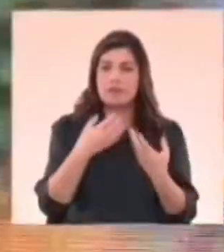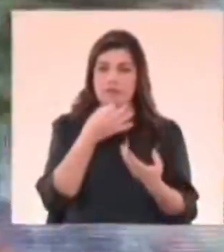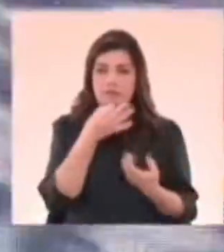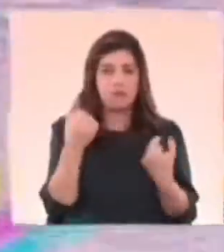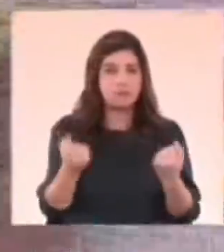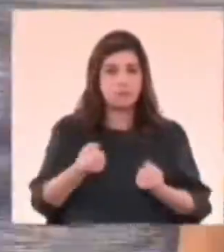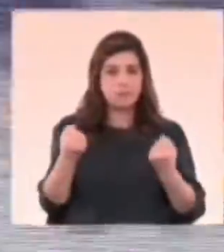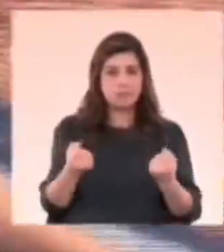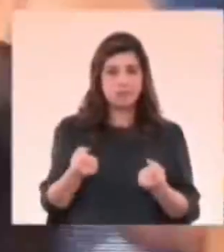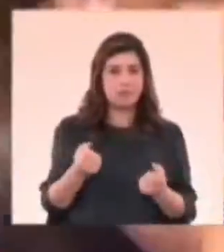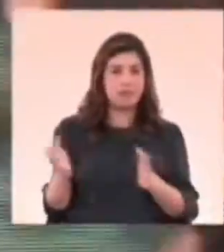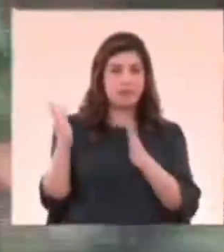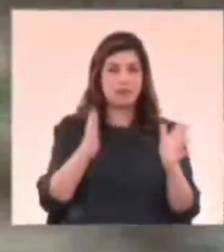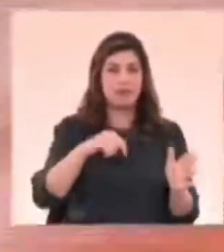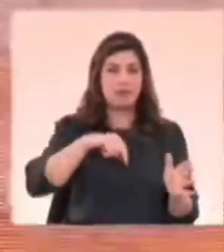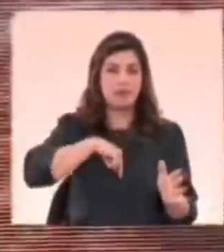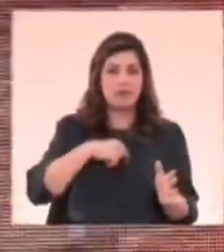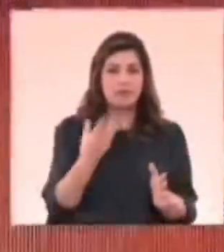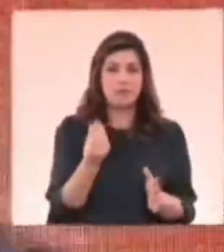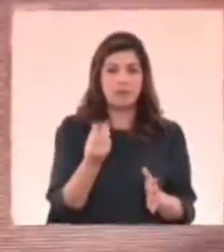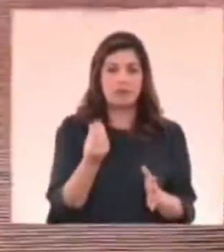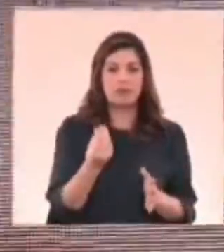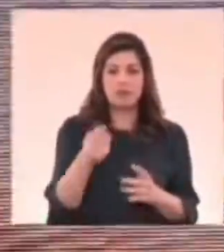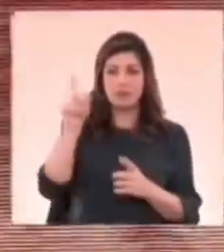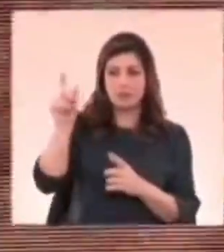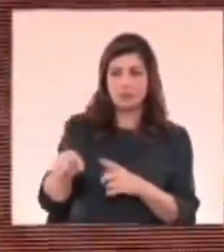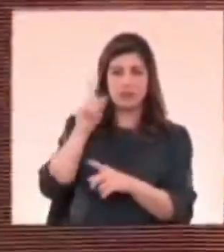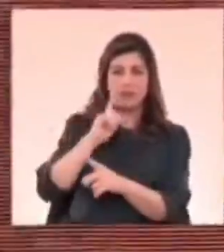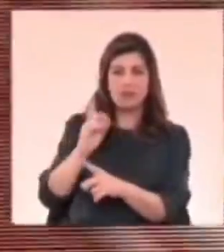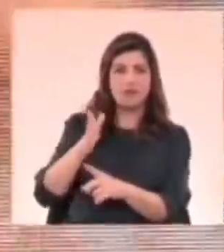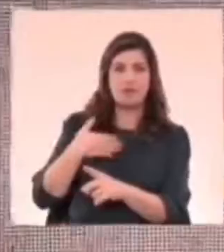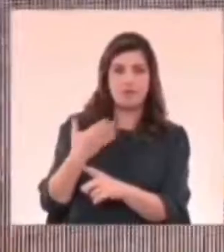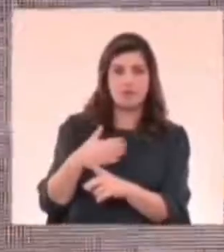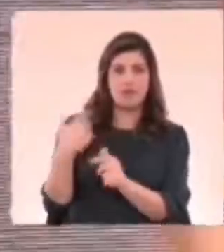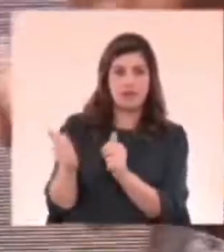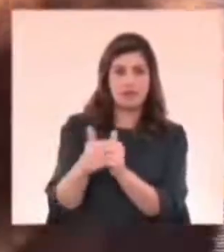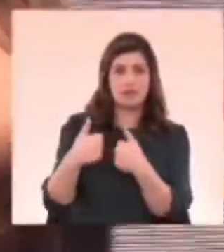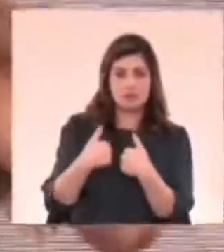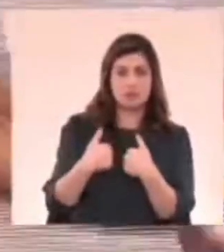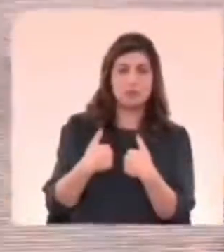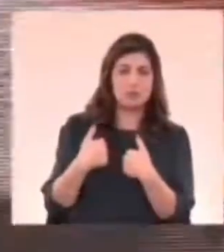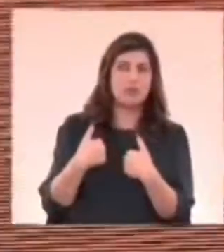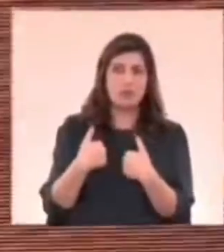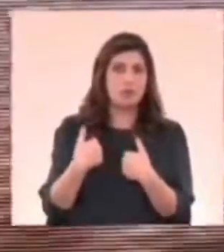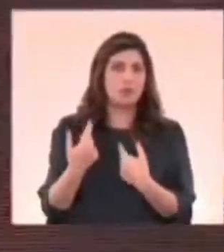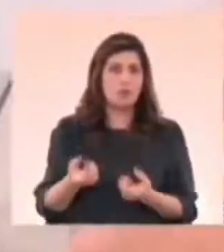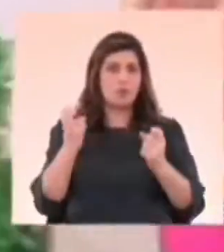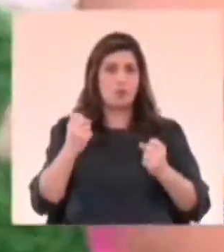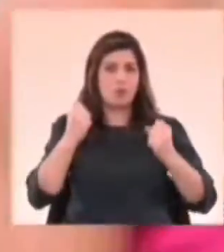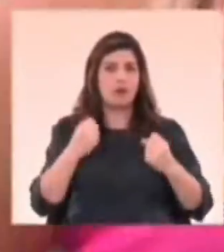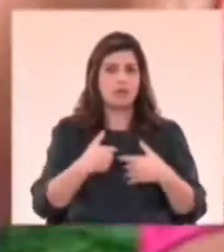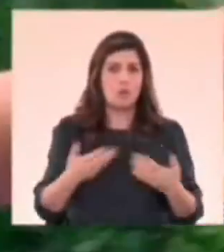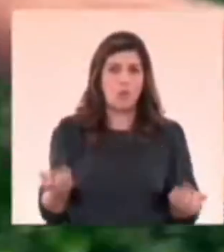eu tenho medo que nome ainda falta a coragem Preciso Dizer Que Te Amo Tanto